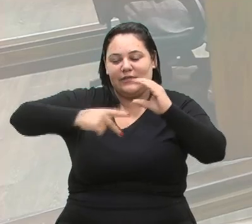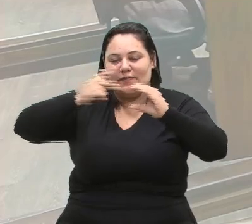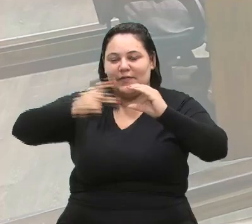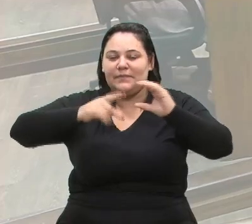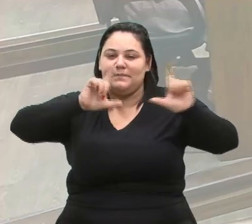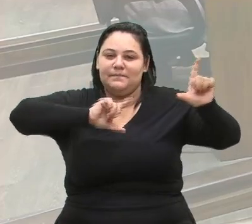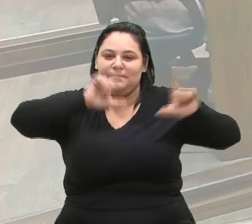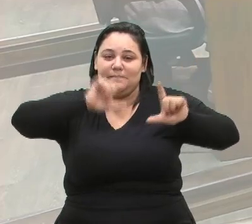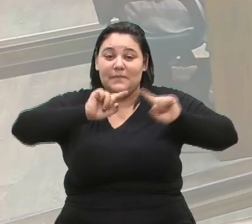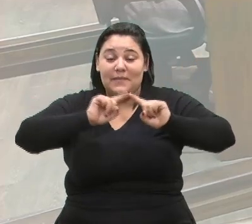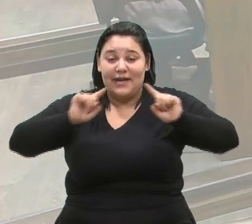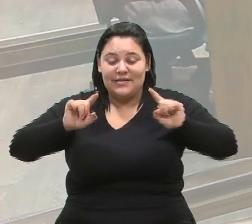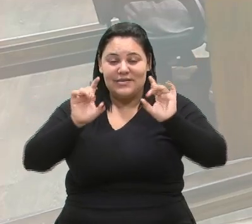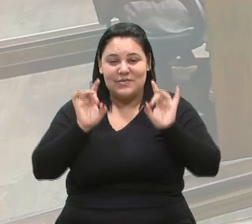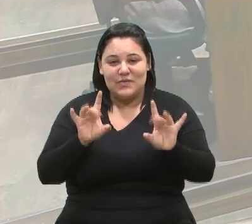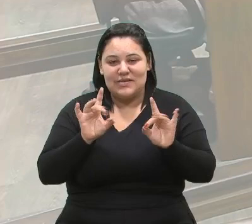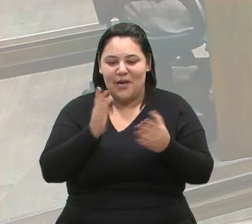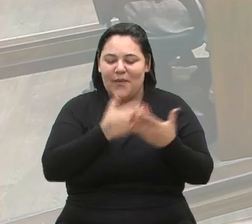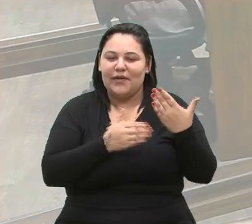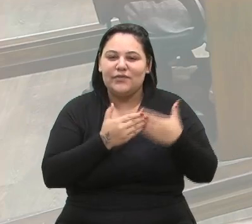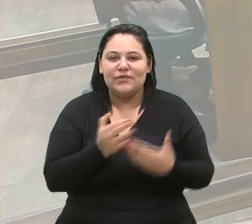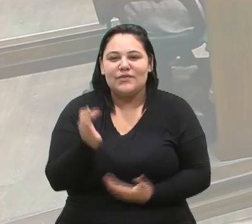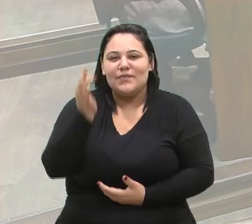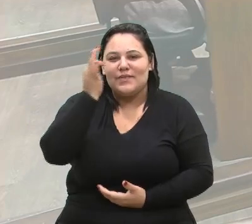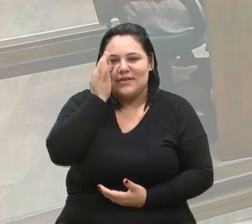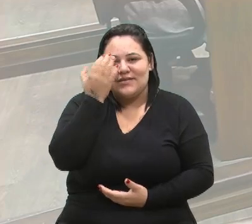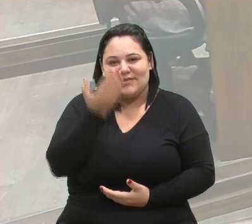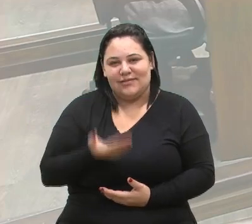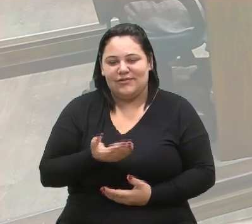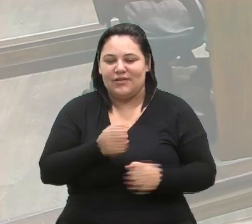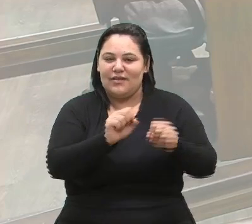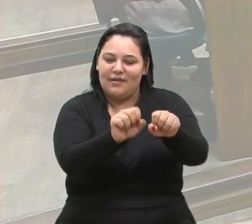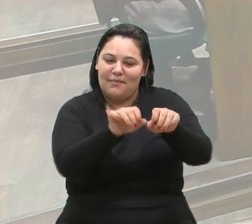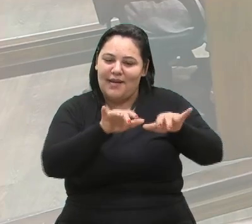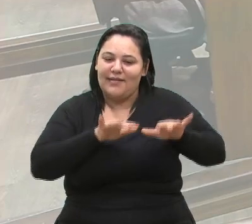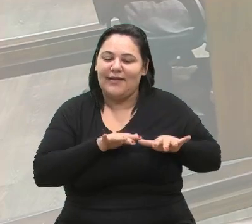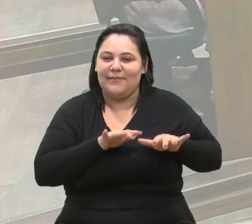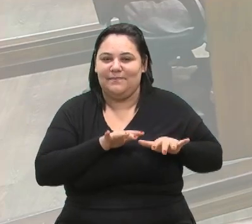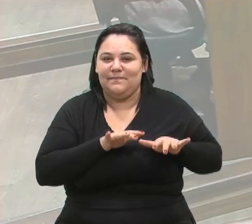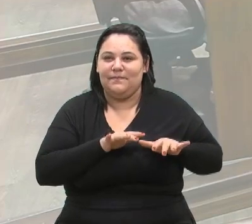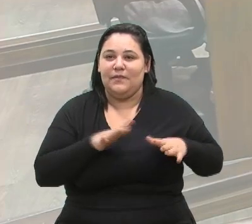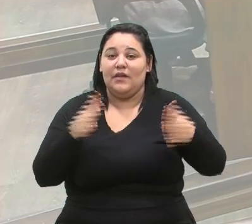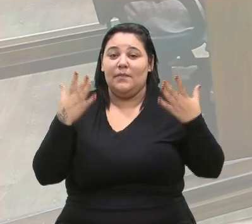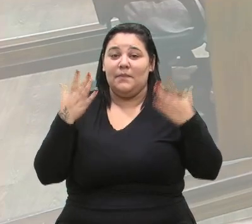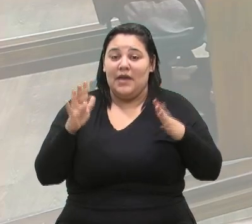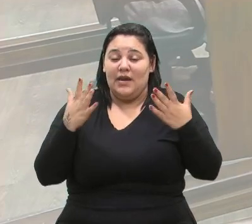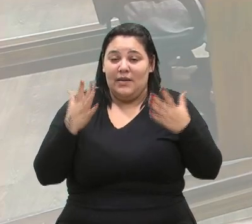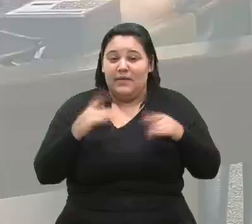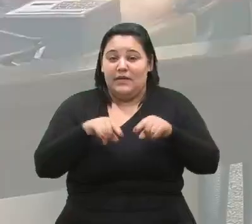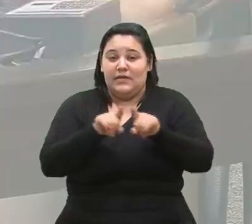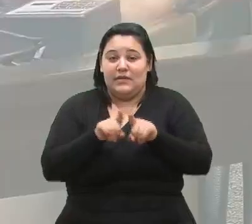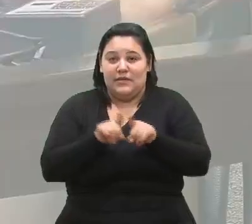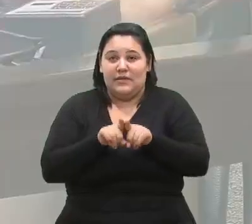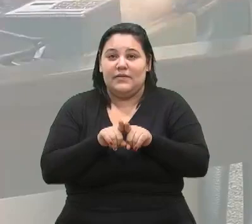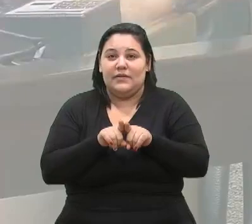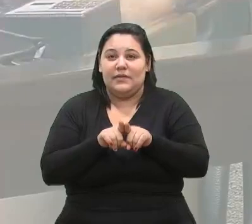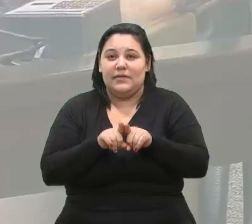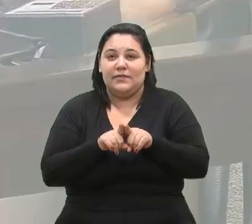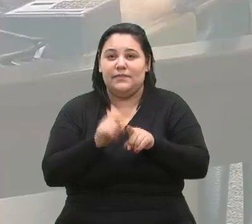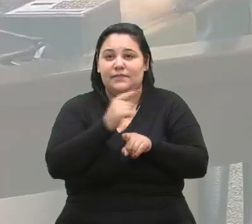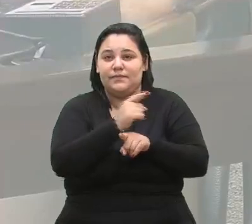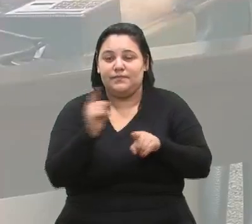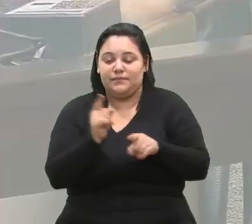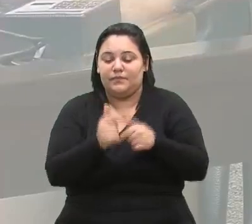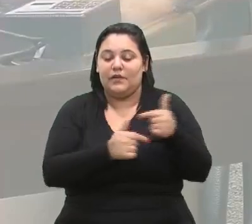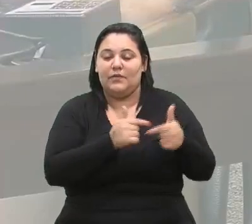especial a todos aqui que estão presentes nesta plateia. Parabenizar a estes trabalhadores